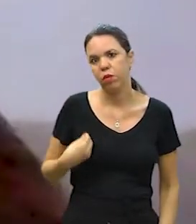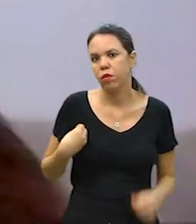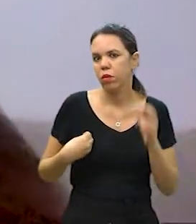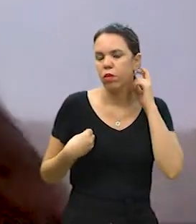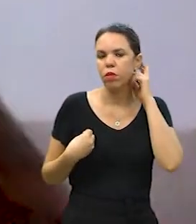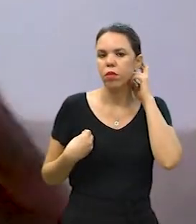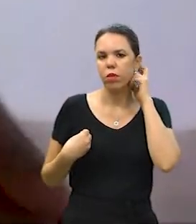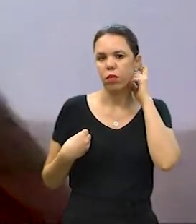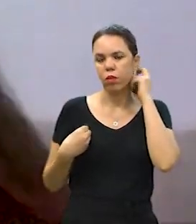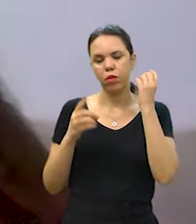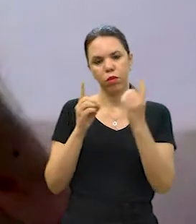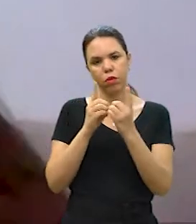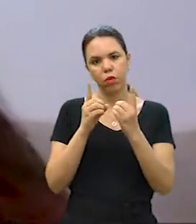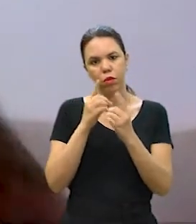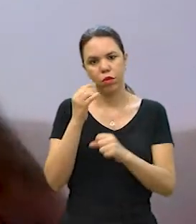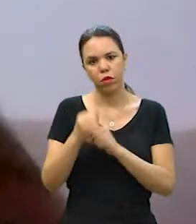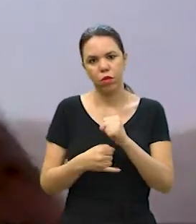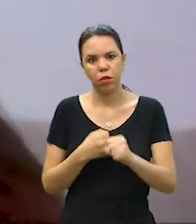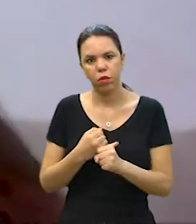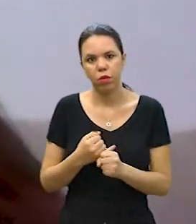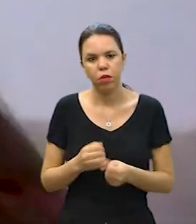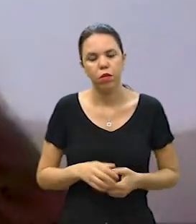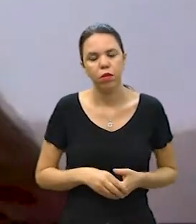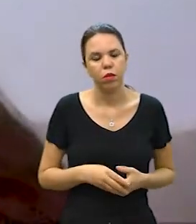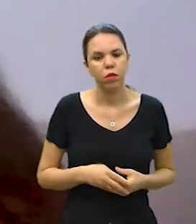está atendendo de maneira remota,